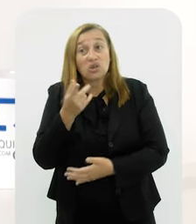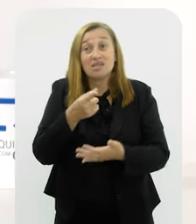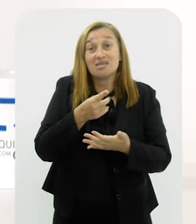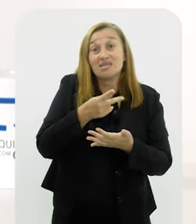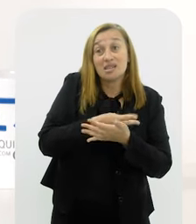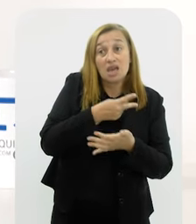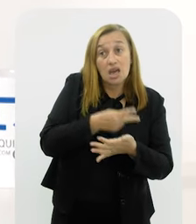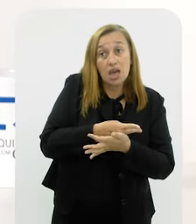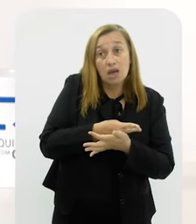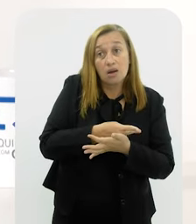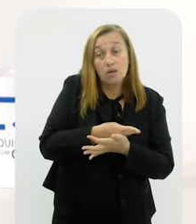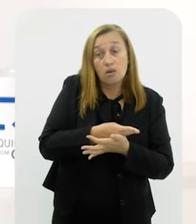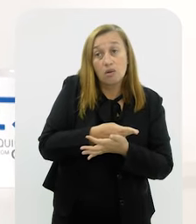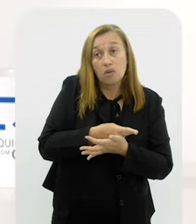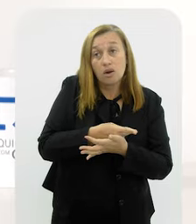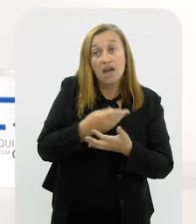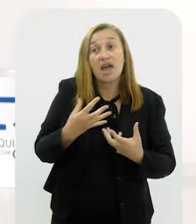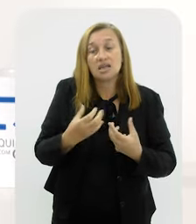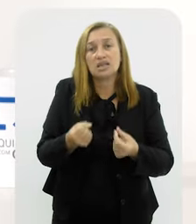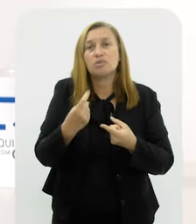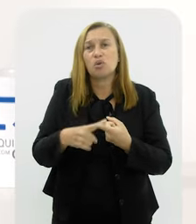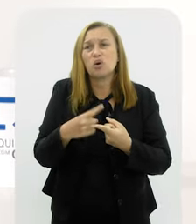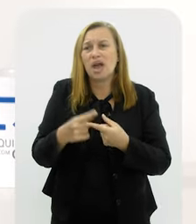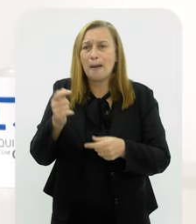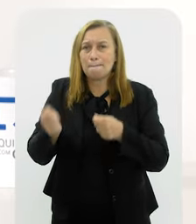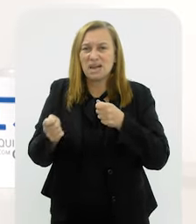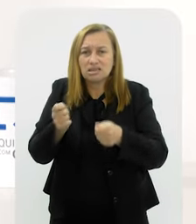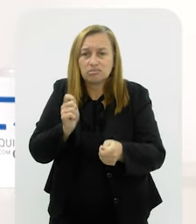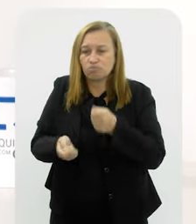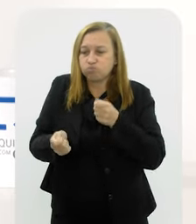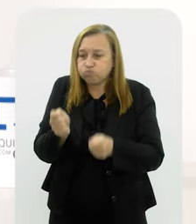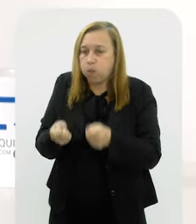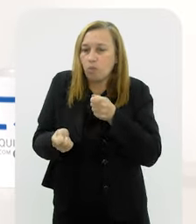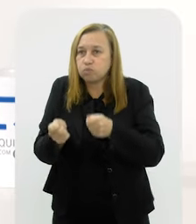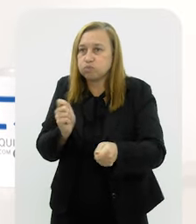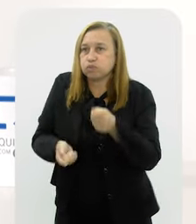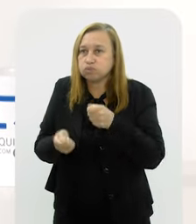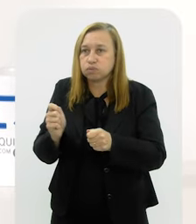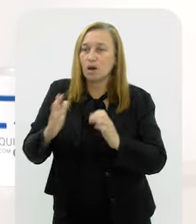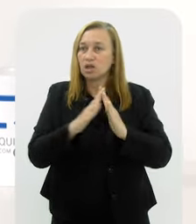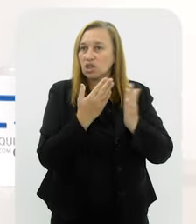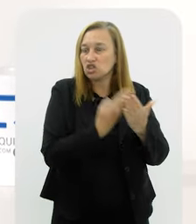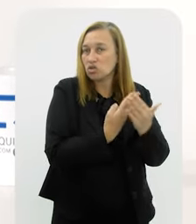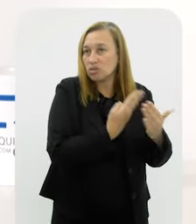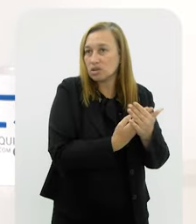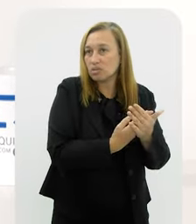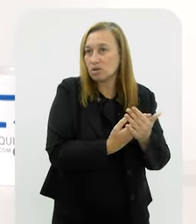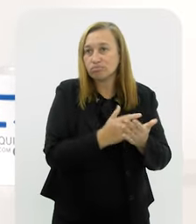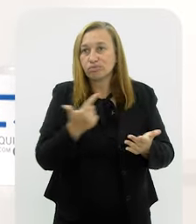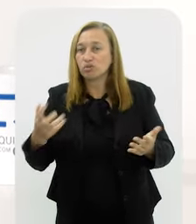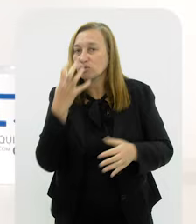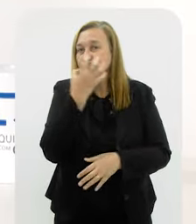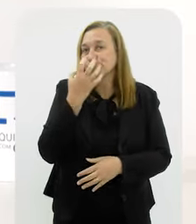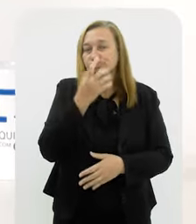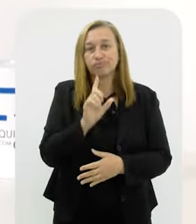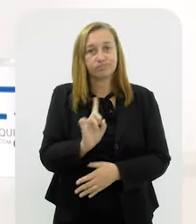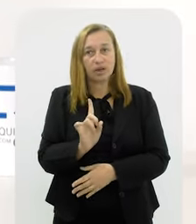tem que ser tolerável, porque a bateria de uma escola de samba não tem músico.